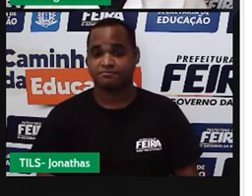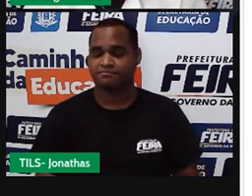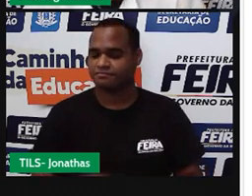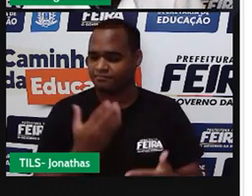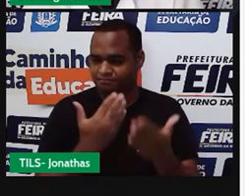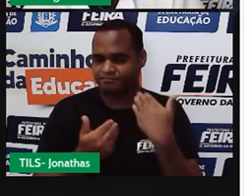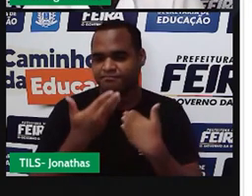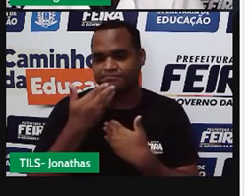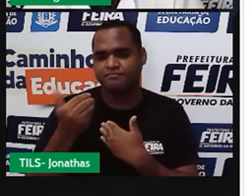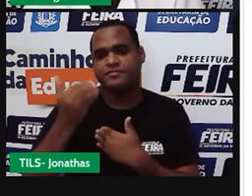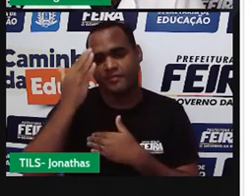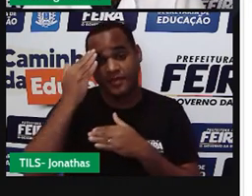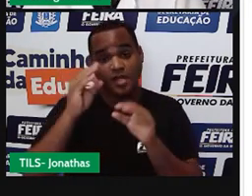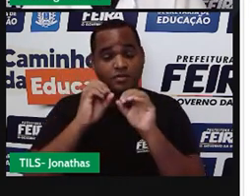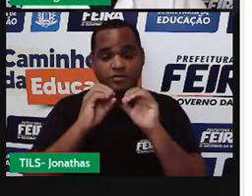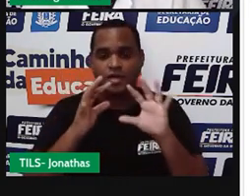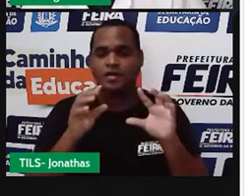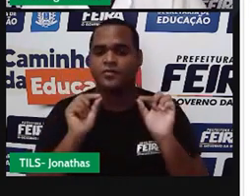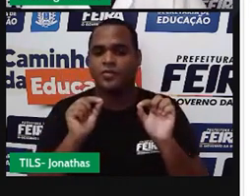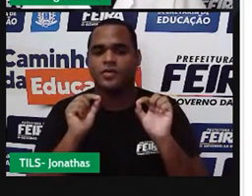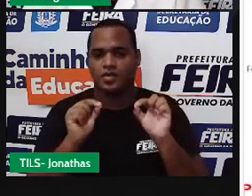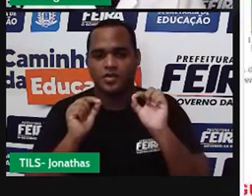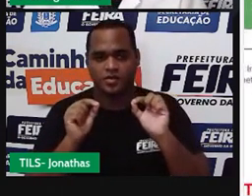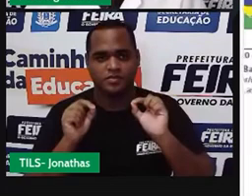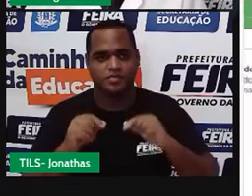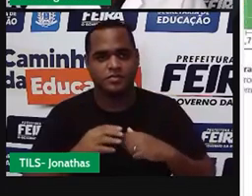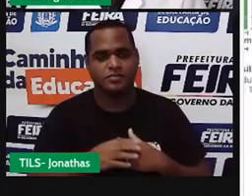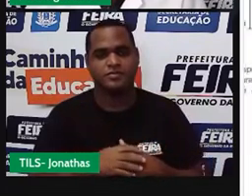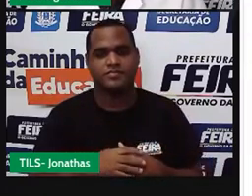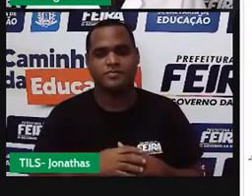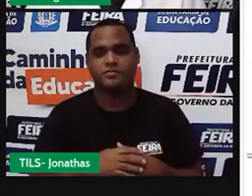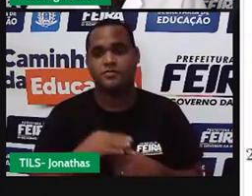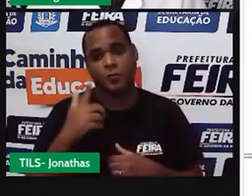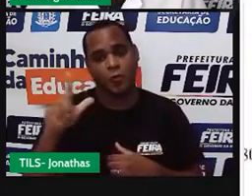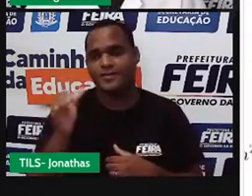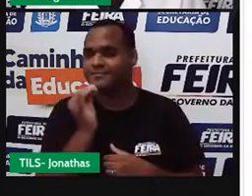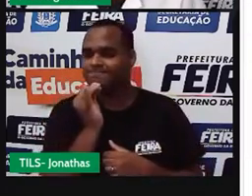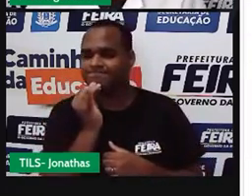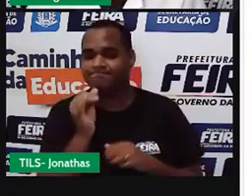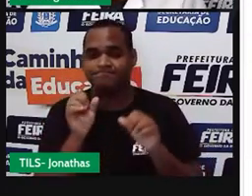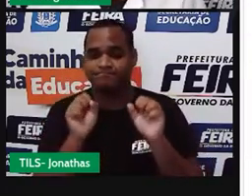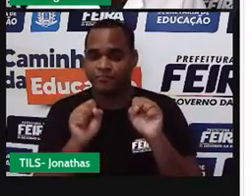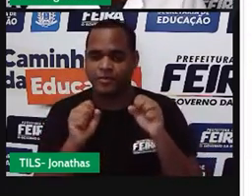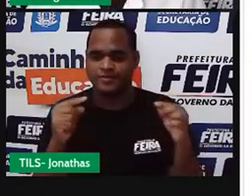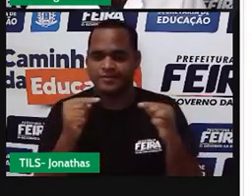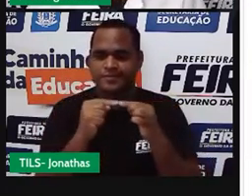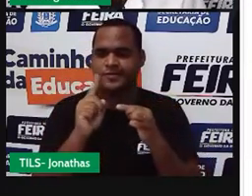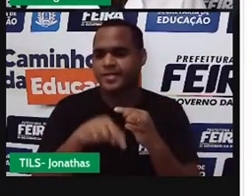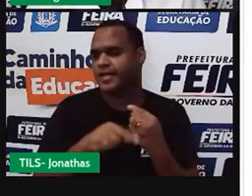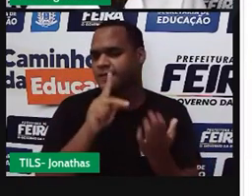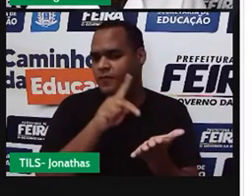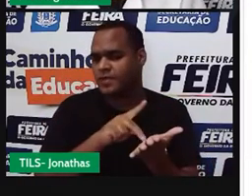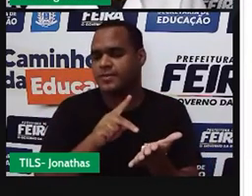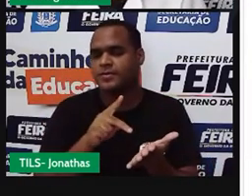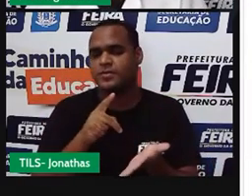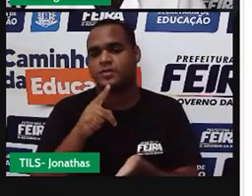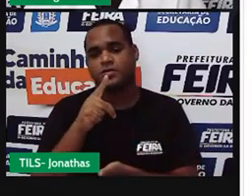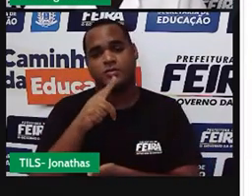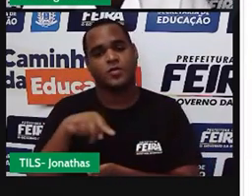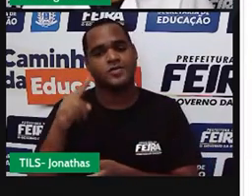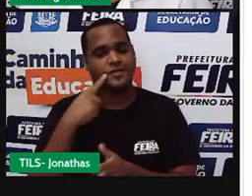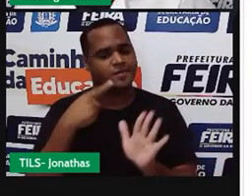entendimento disso Olha só outra situação aqui para você só que essa eu quero que você